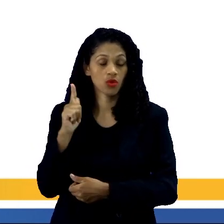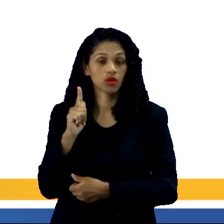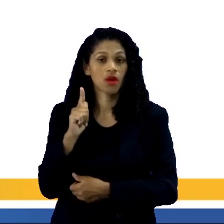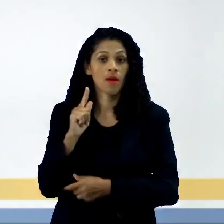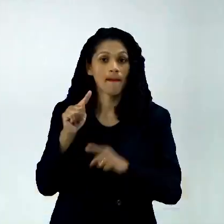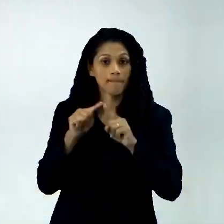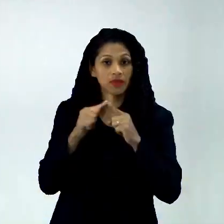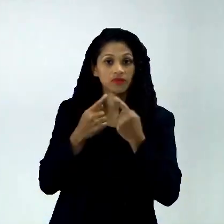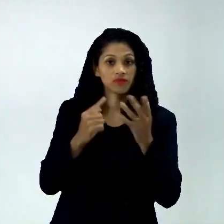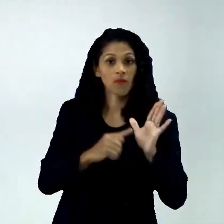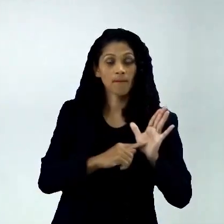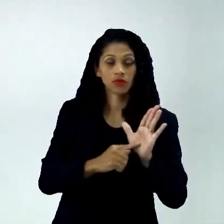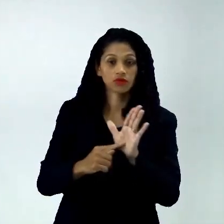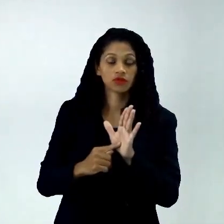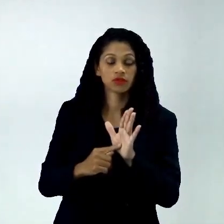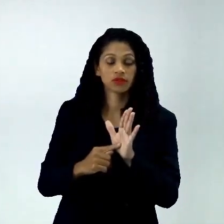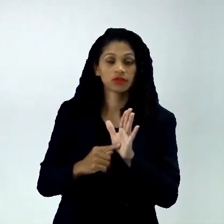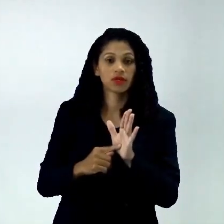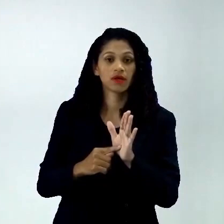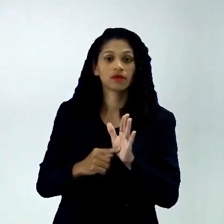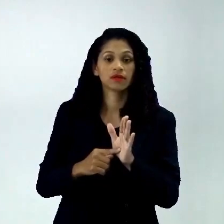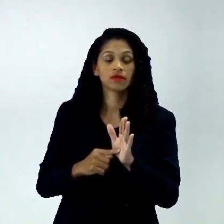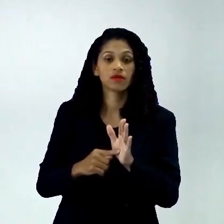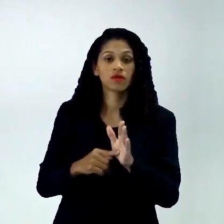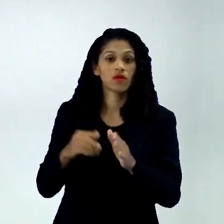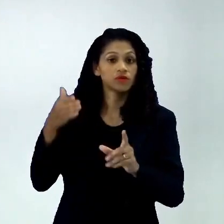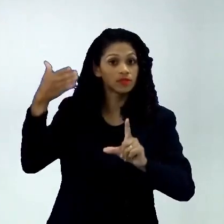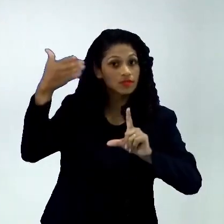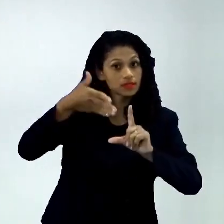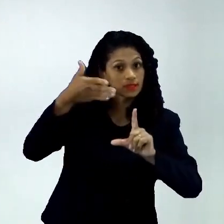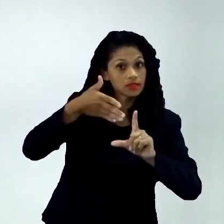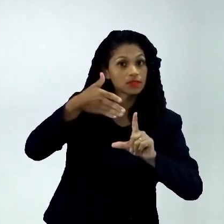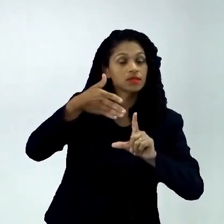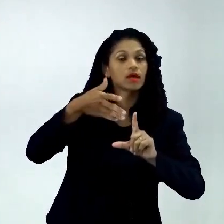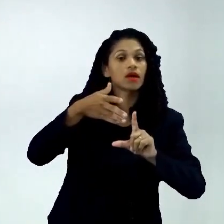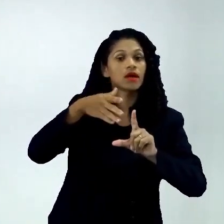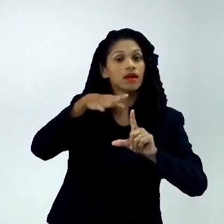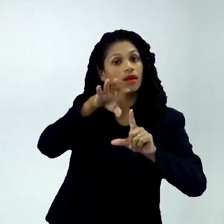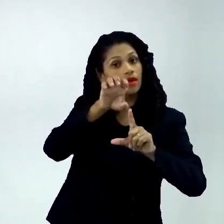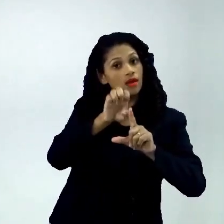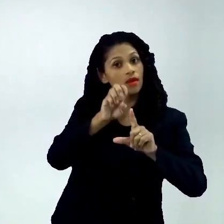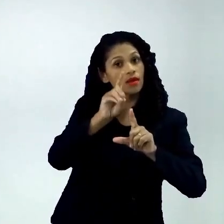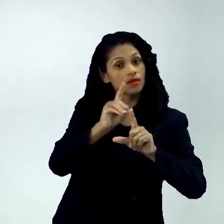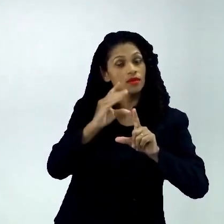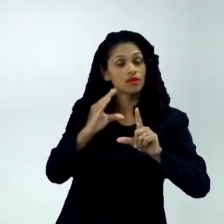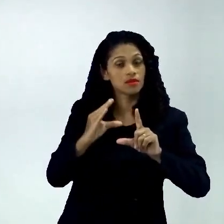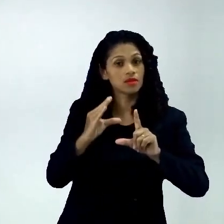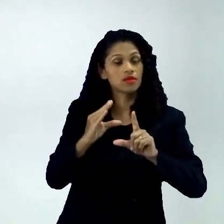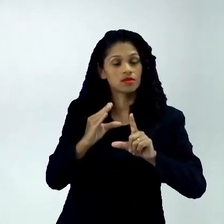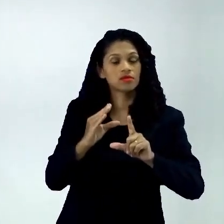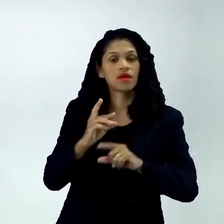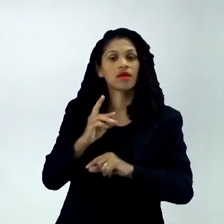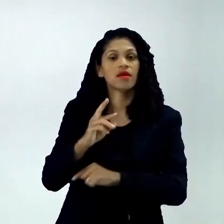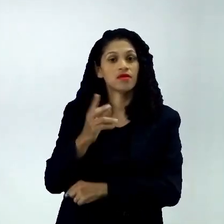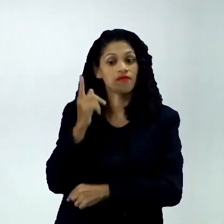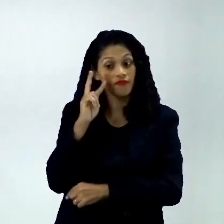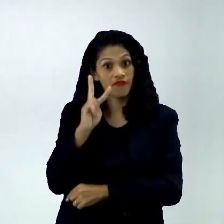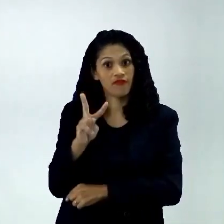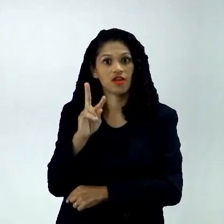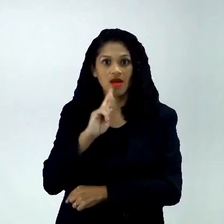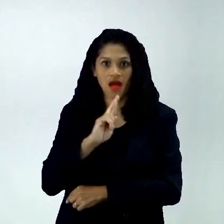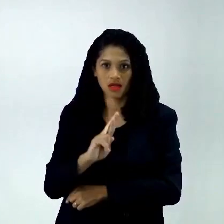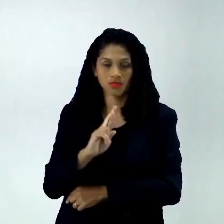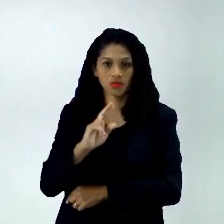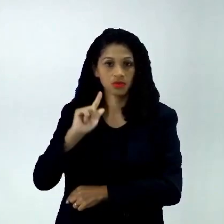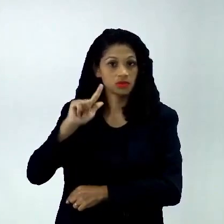daí na tela, e para você ver a resposta, você vai acessar a plataforma Edu, que vai ver essa aula e vai conferir o gabarito. Vejo vocês nessa aula